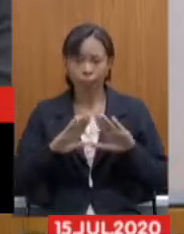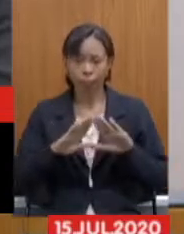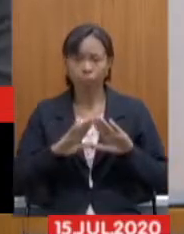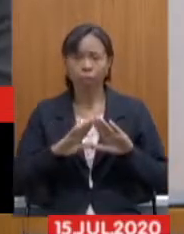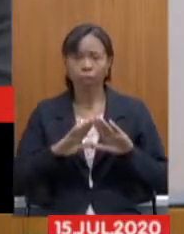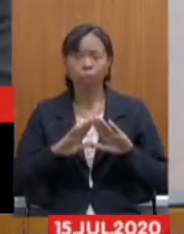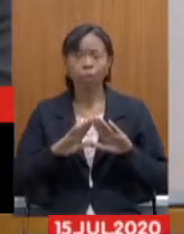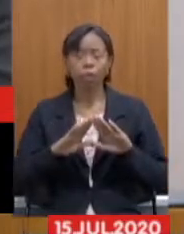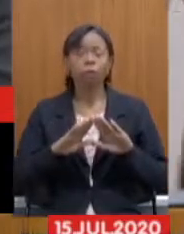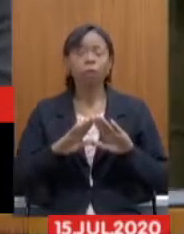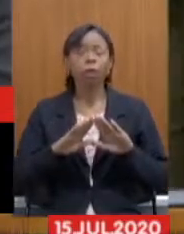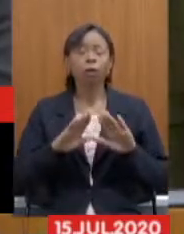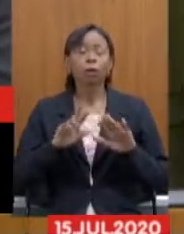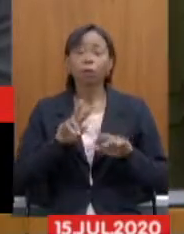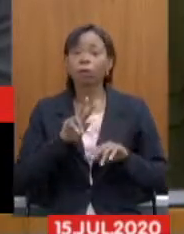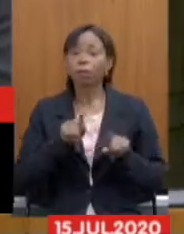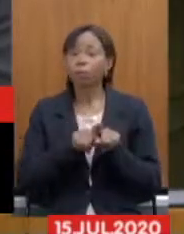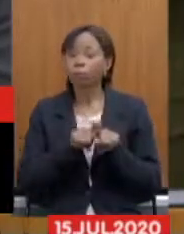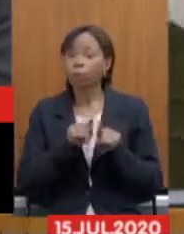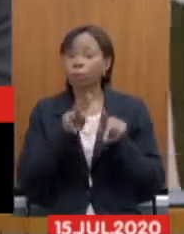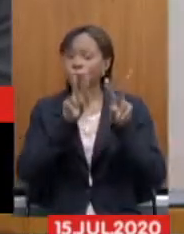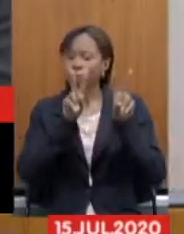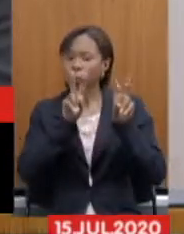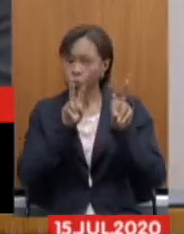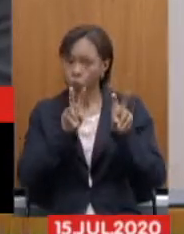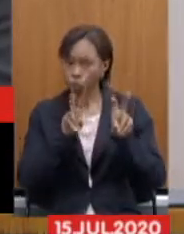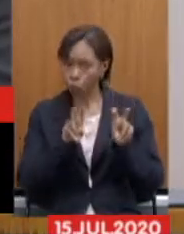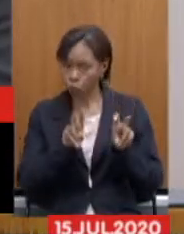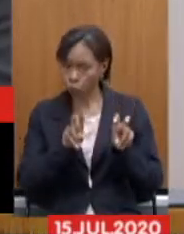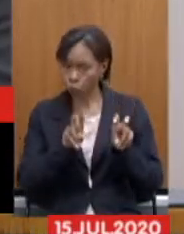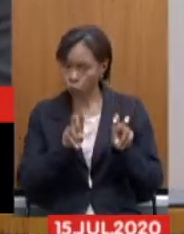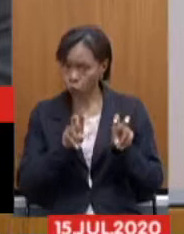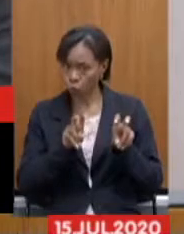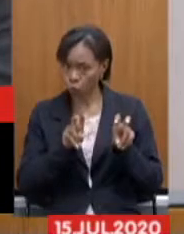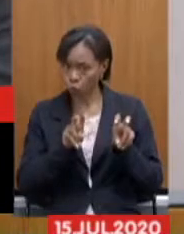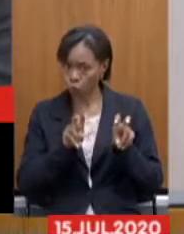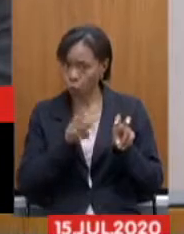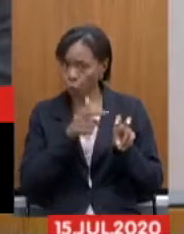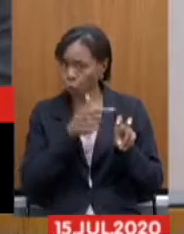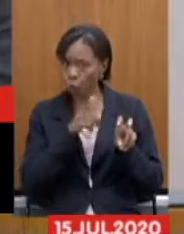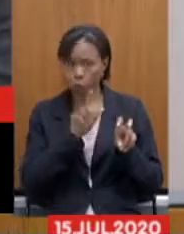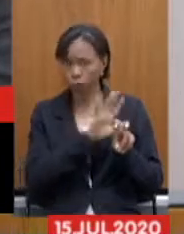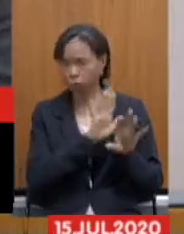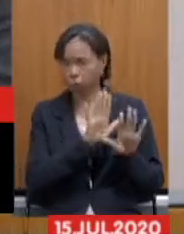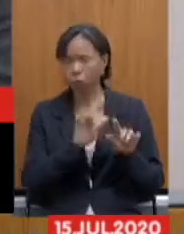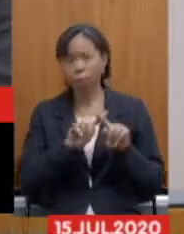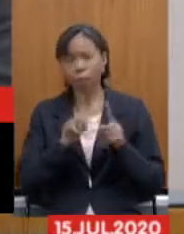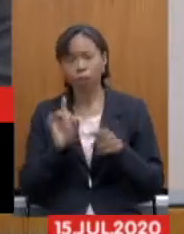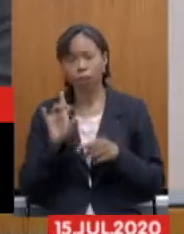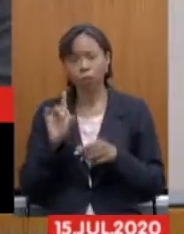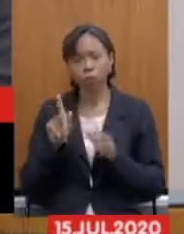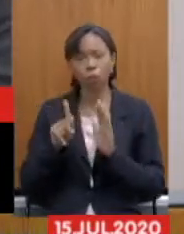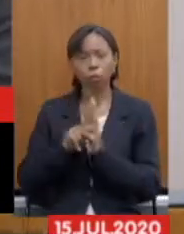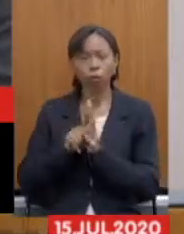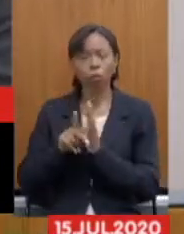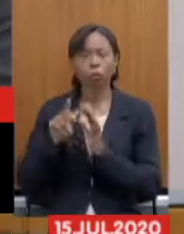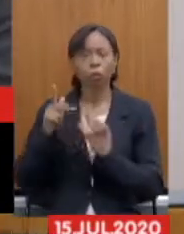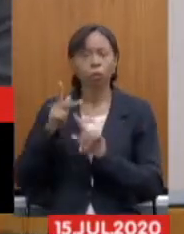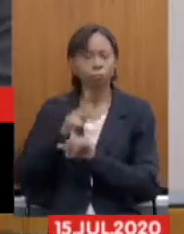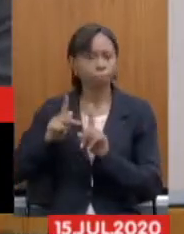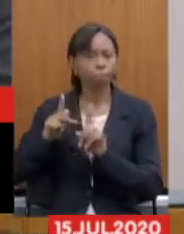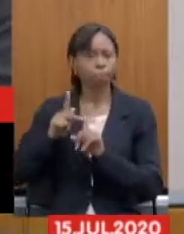tramitou, serão abordadas no seminário apenas as questões previdenciárias. As matérias administrativas contidas nas